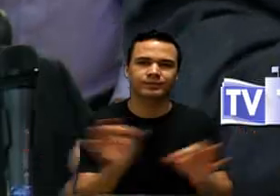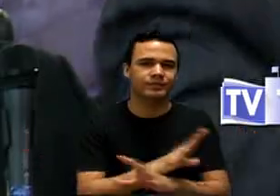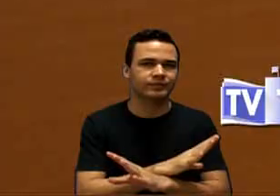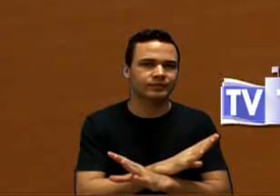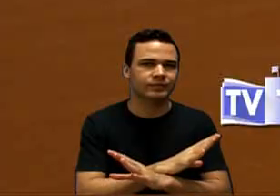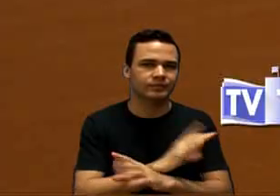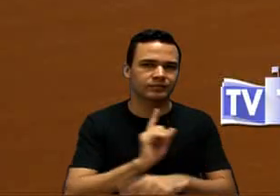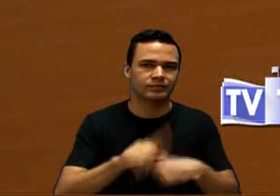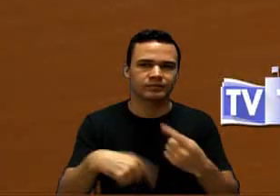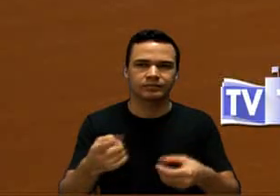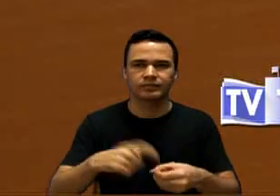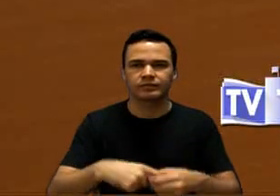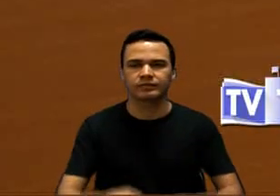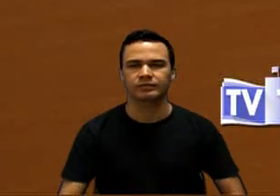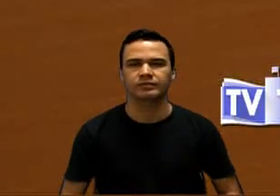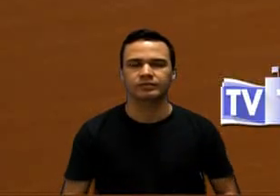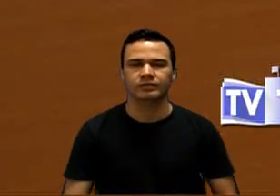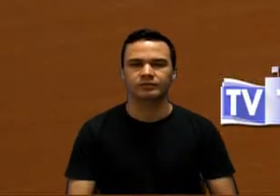presidente.